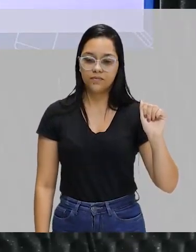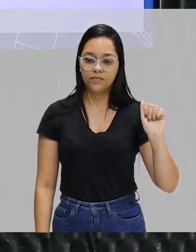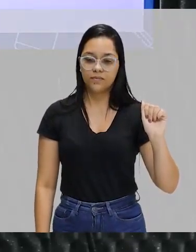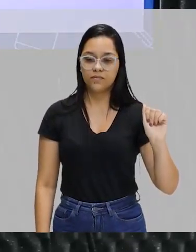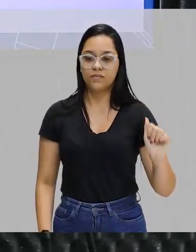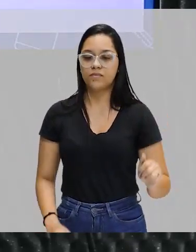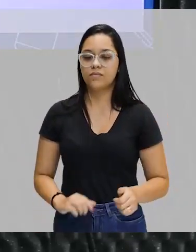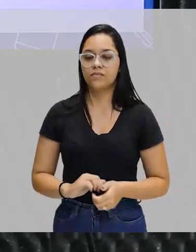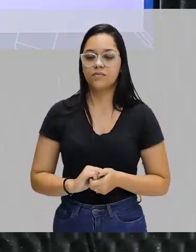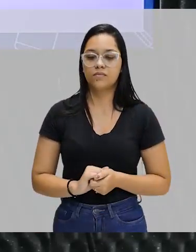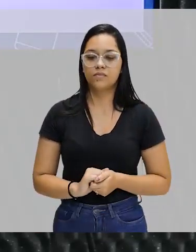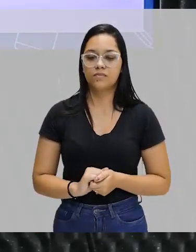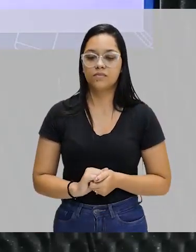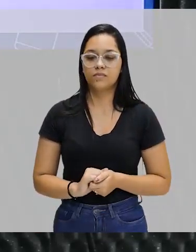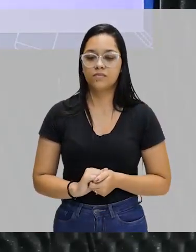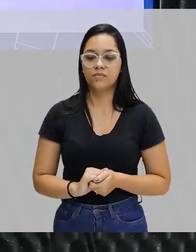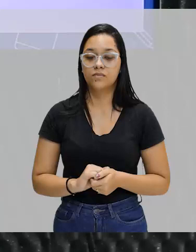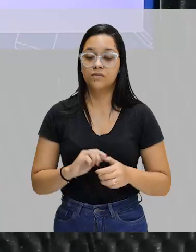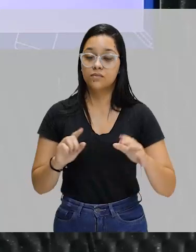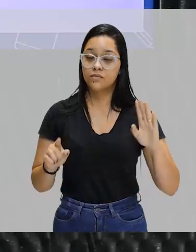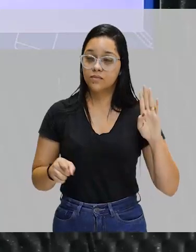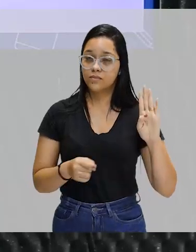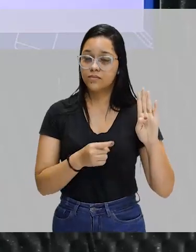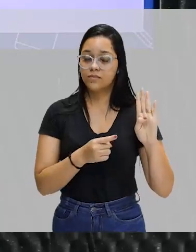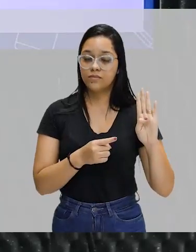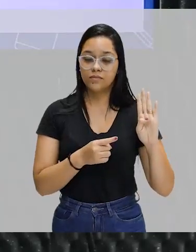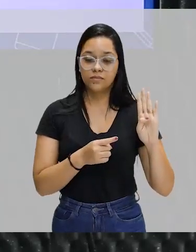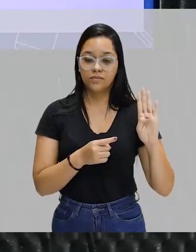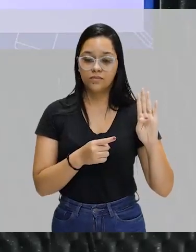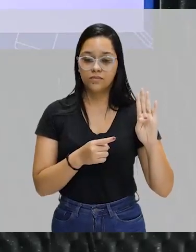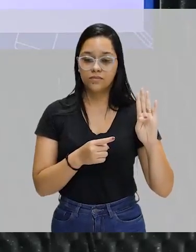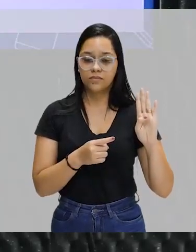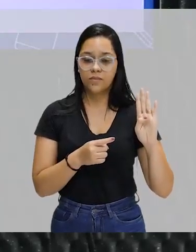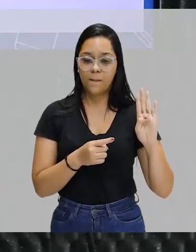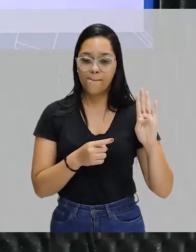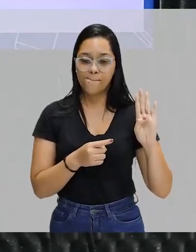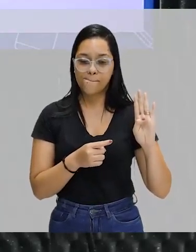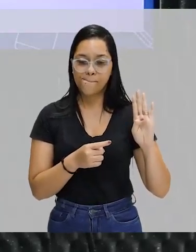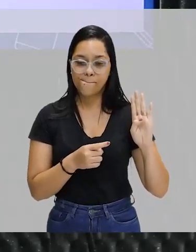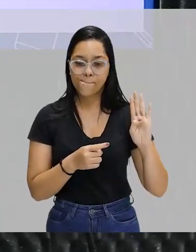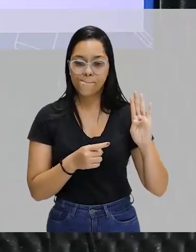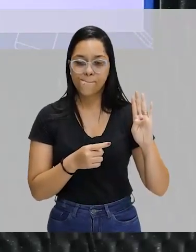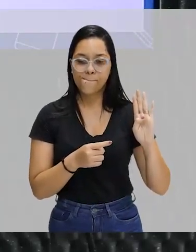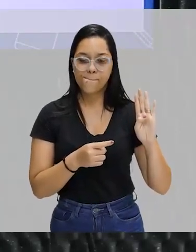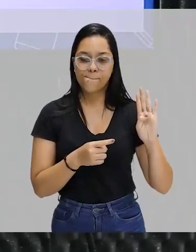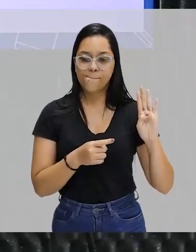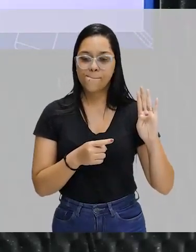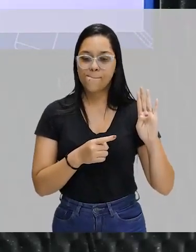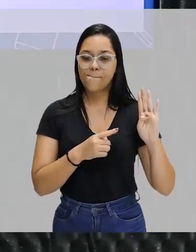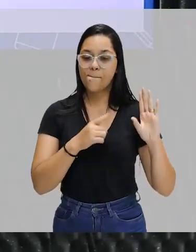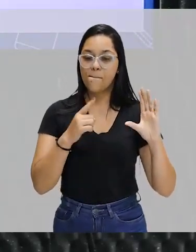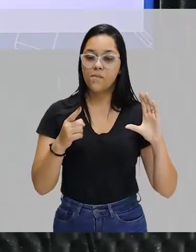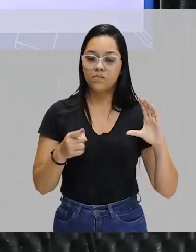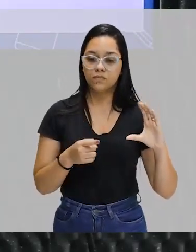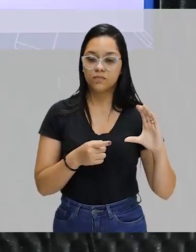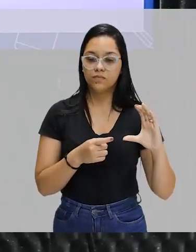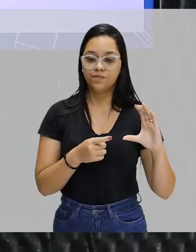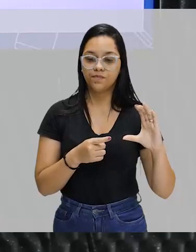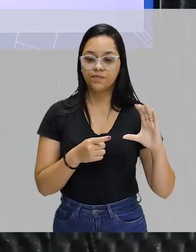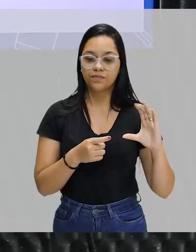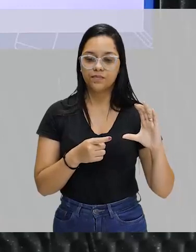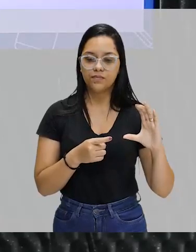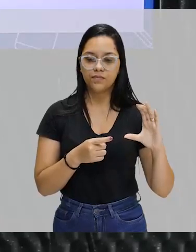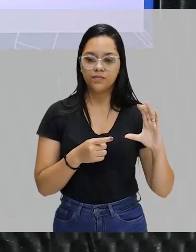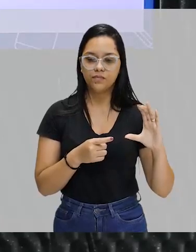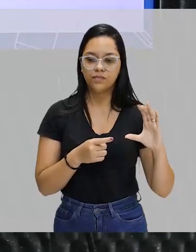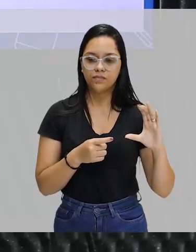e prescrição. Letra B, degradado, sustar e proscrição. Letra